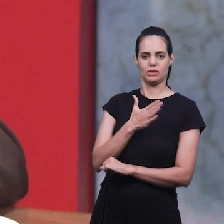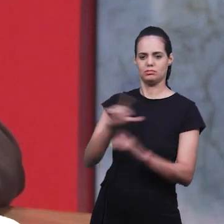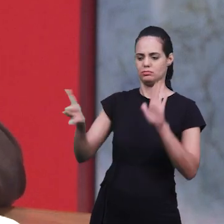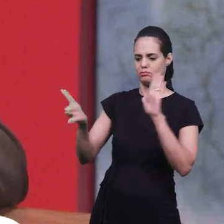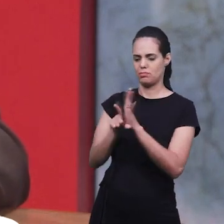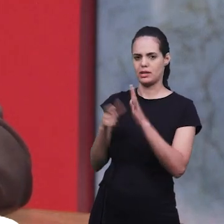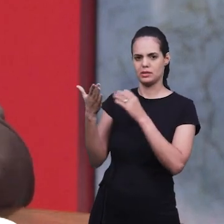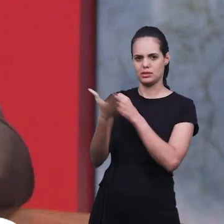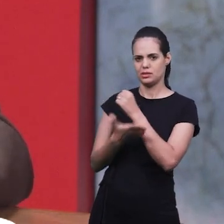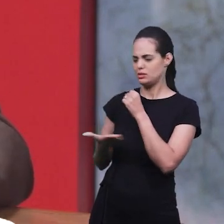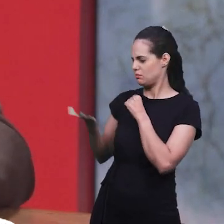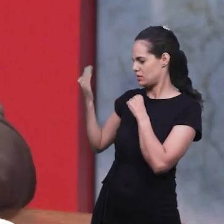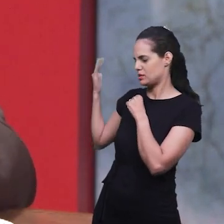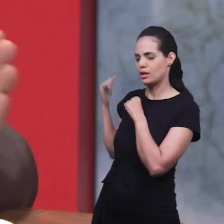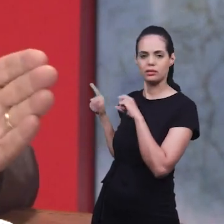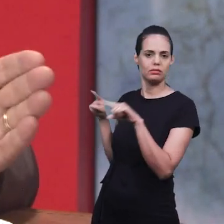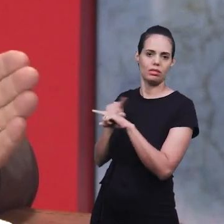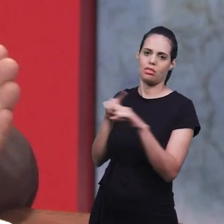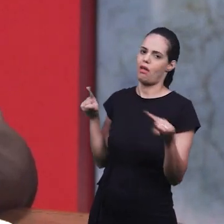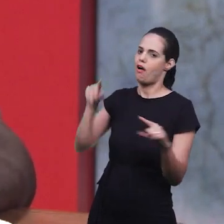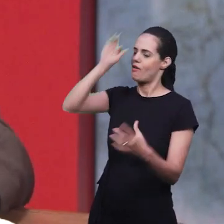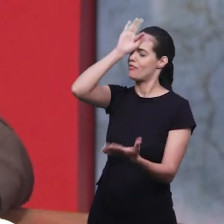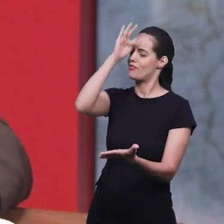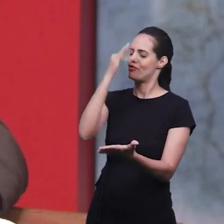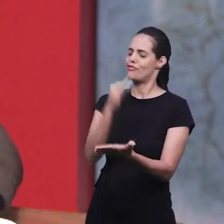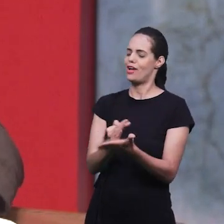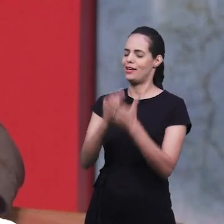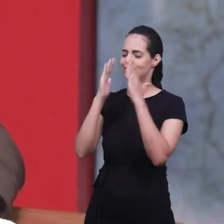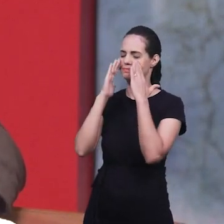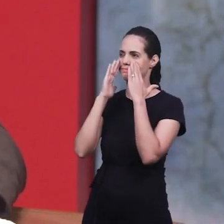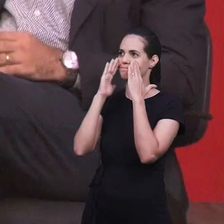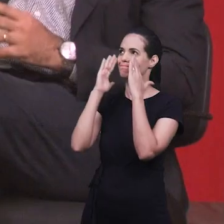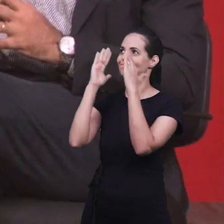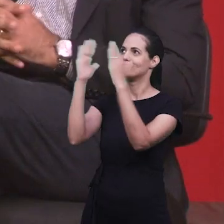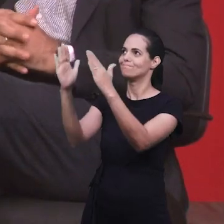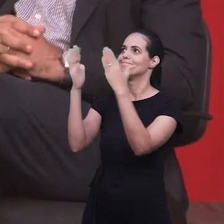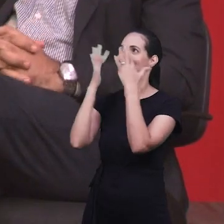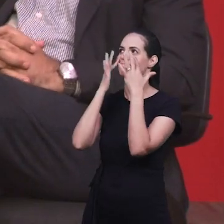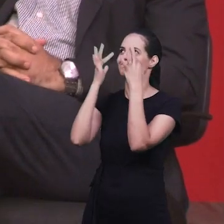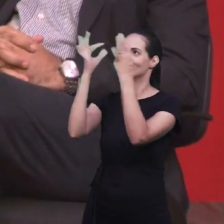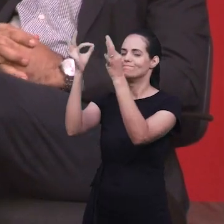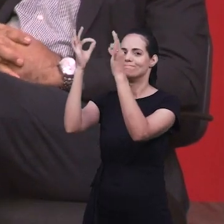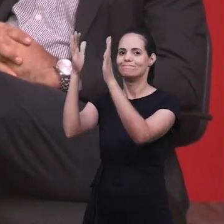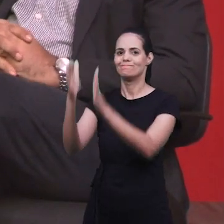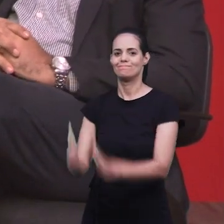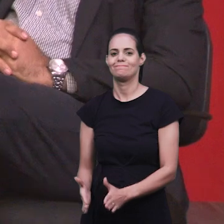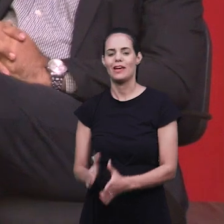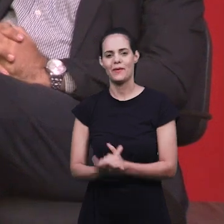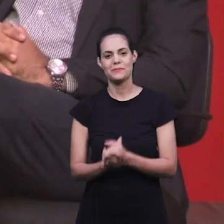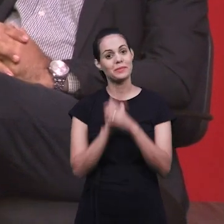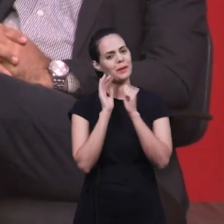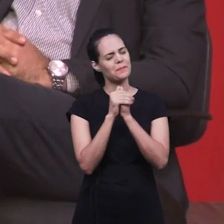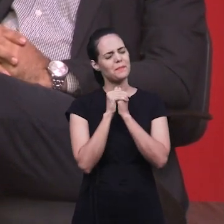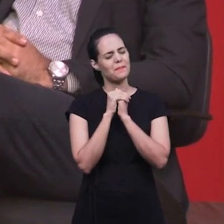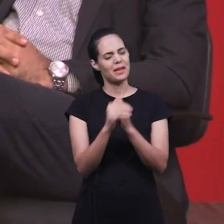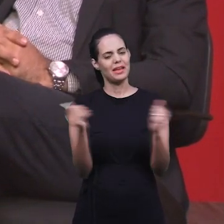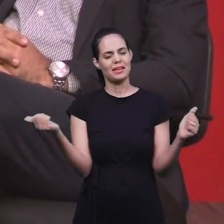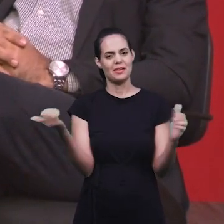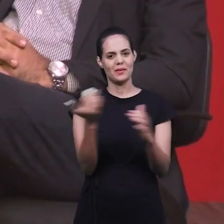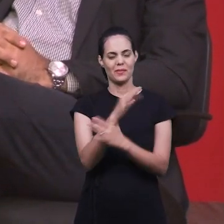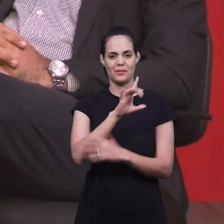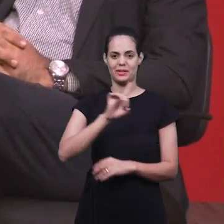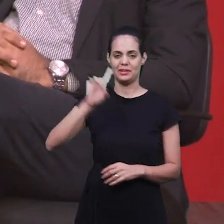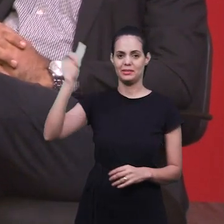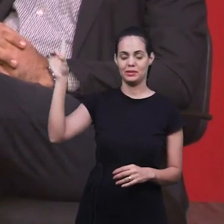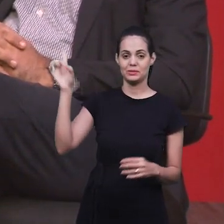criatura, não andando por lei, mas andando por fé. Amém. Glória a Deus. Só para